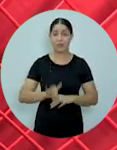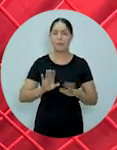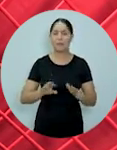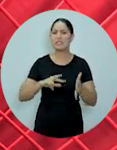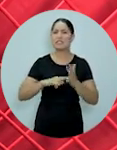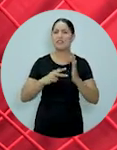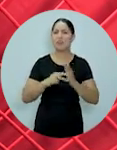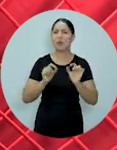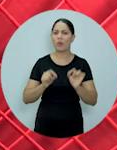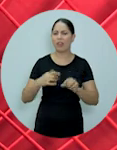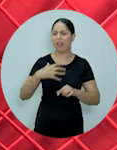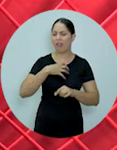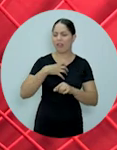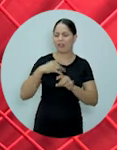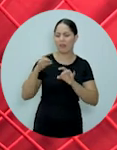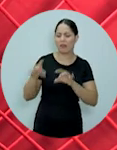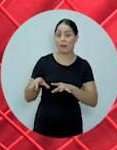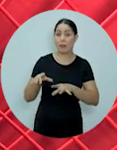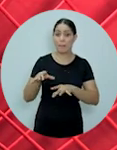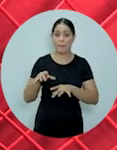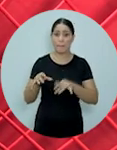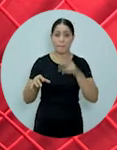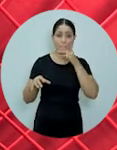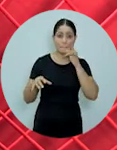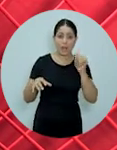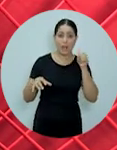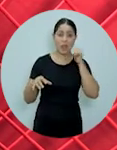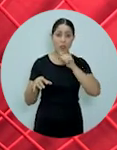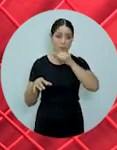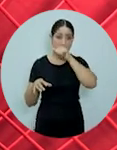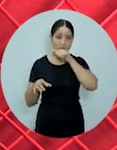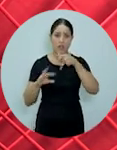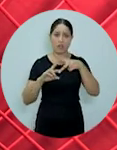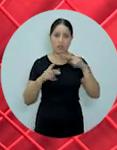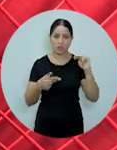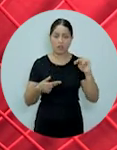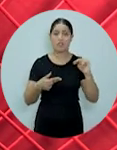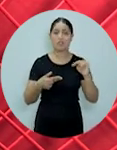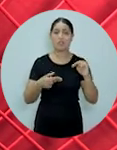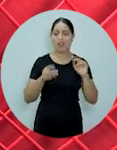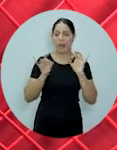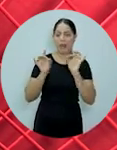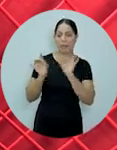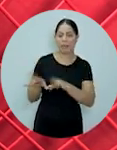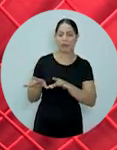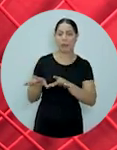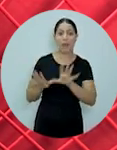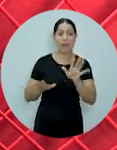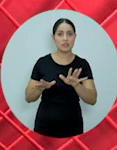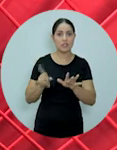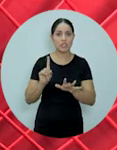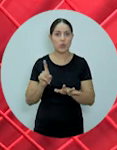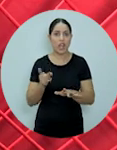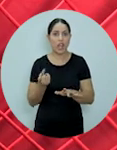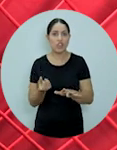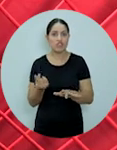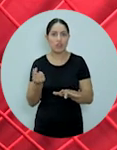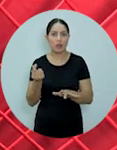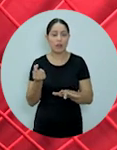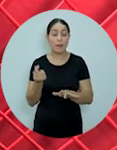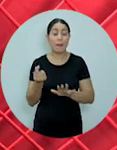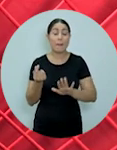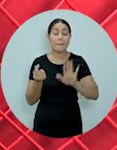afetivo é aquele em que os genitores abandonam nem sempre materialmente,